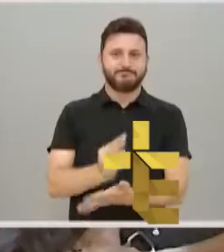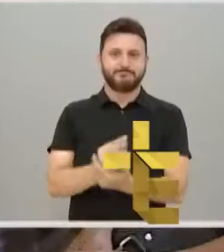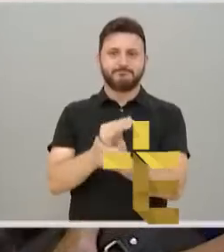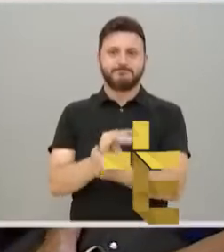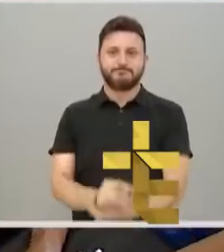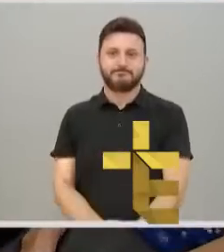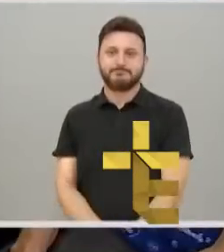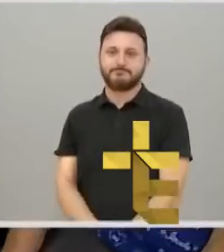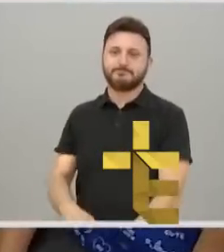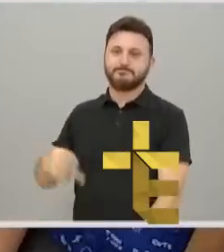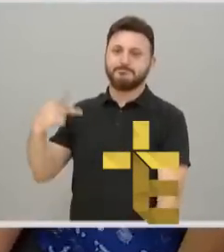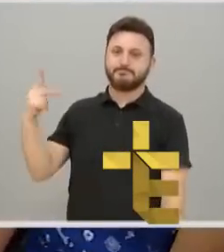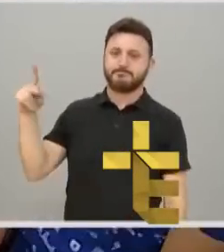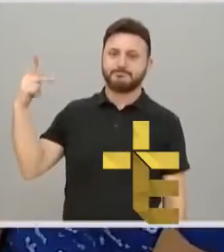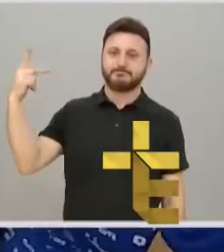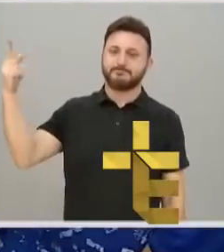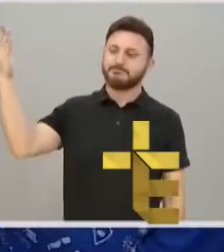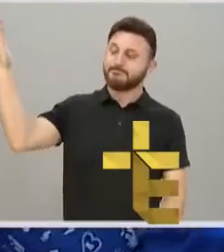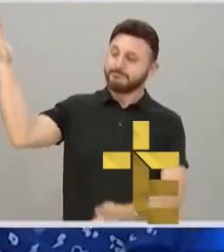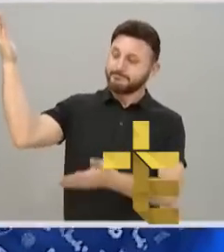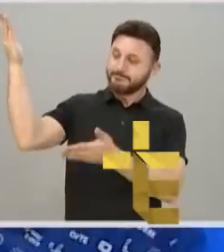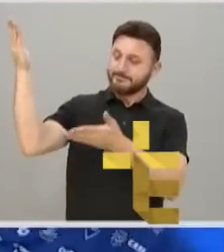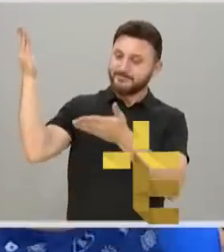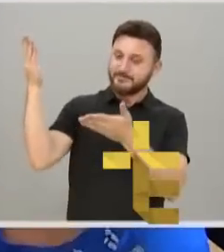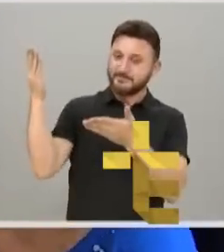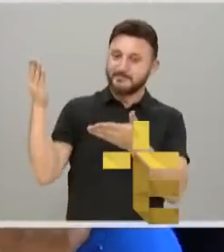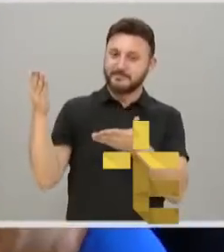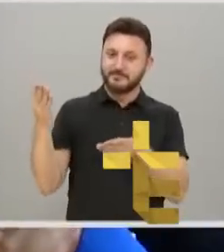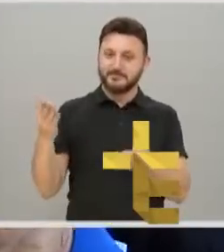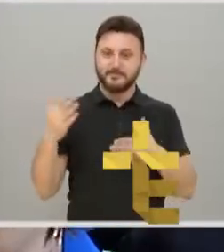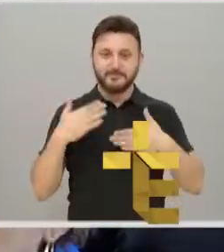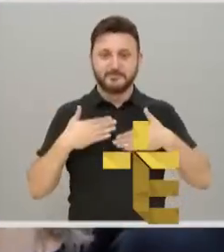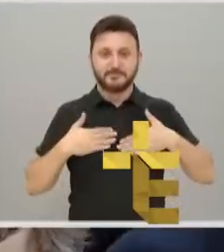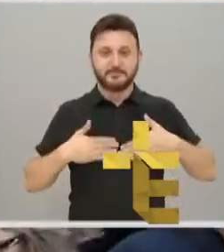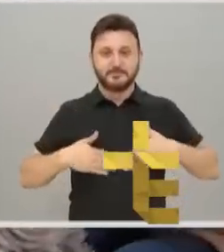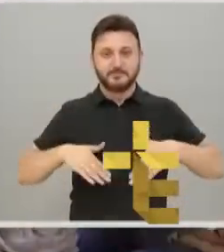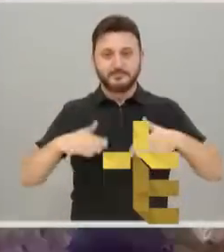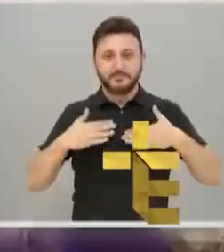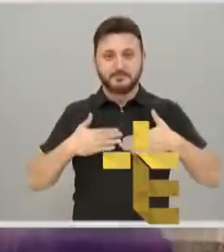a tua presença venha me